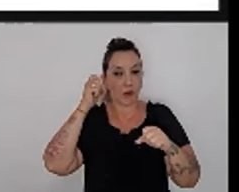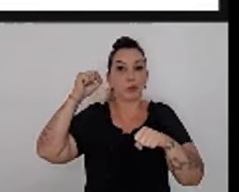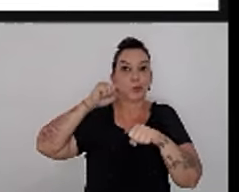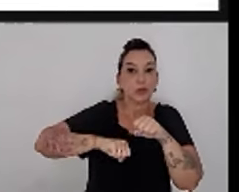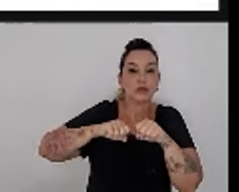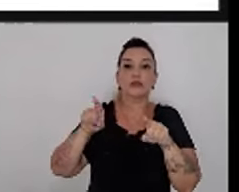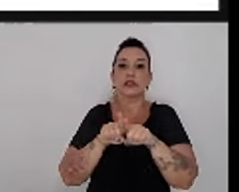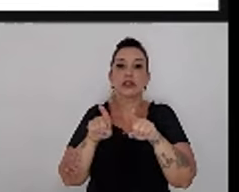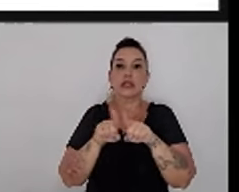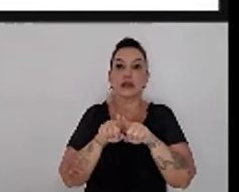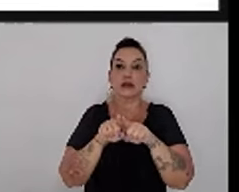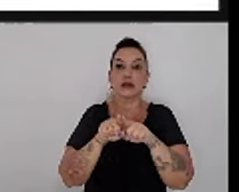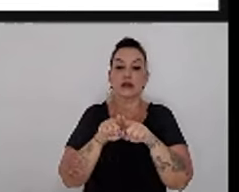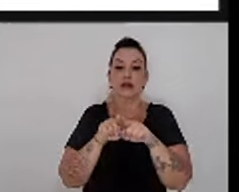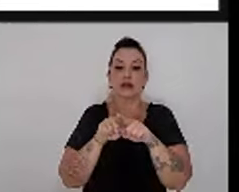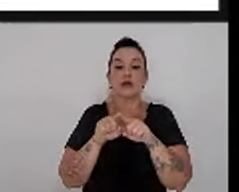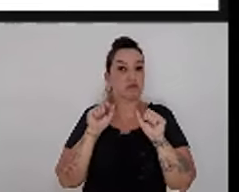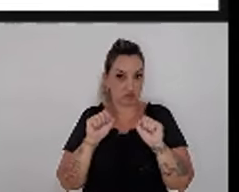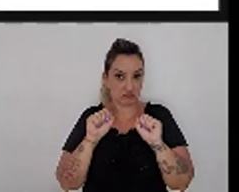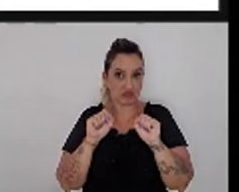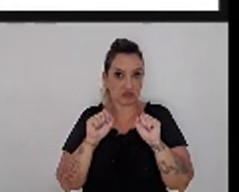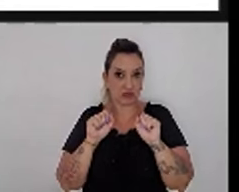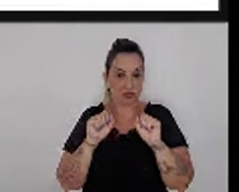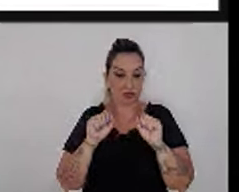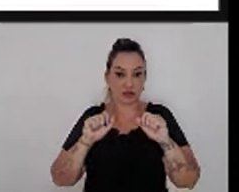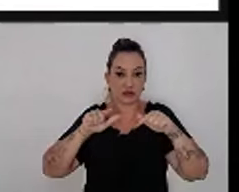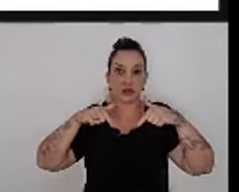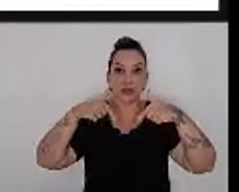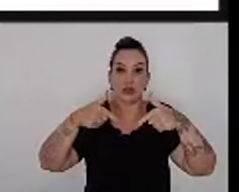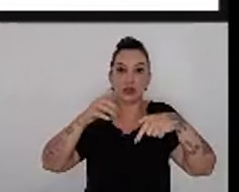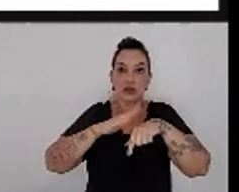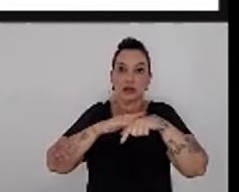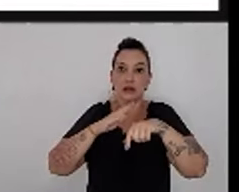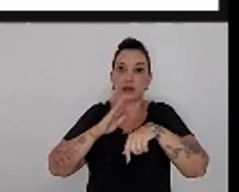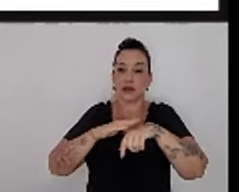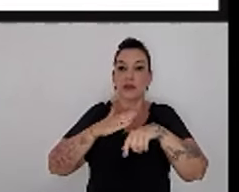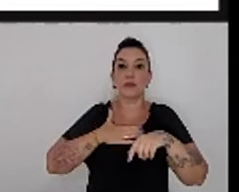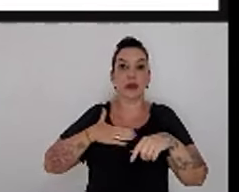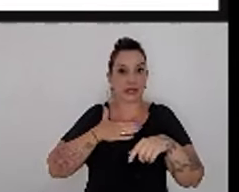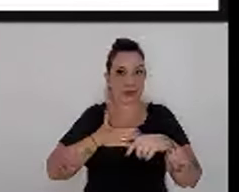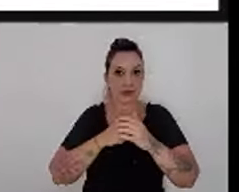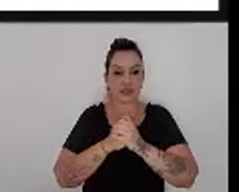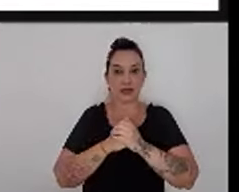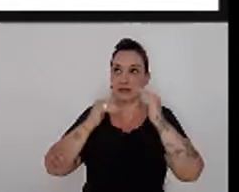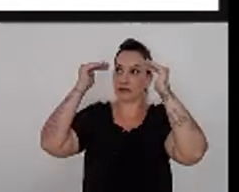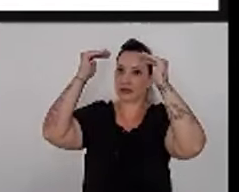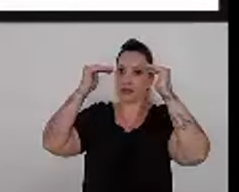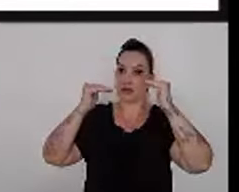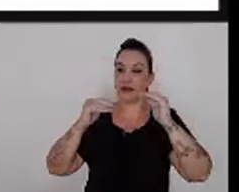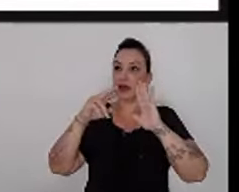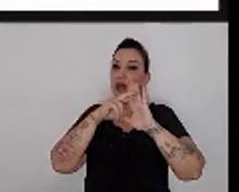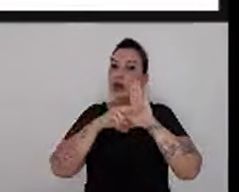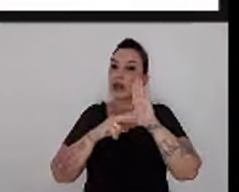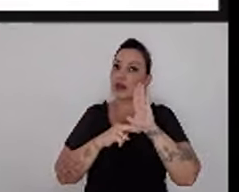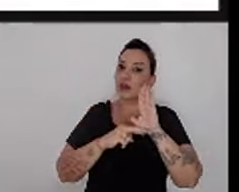de abuso e também atuam ou podem atuar na configuração daquilo que proporciona prazer. As hierarquias,